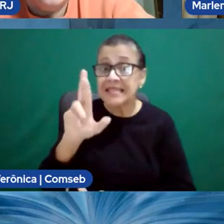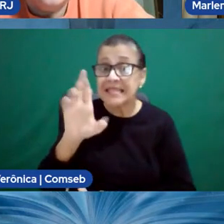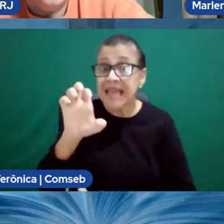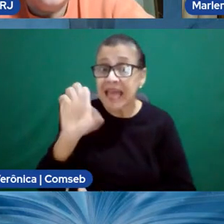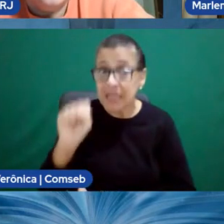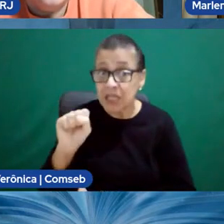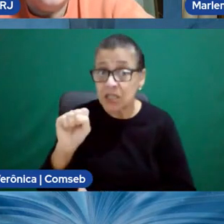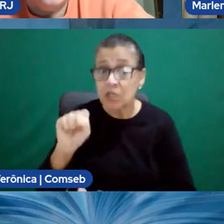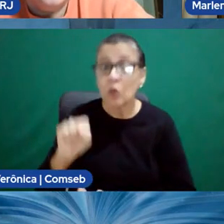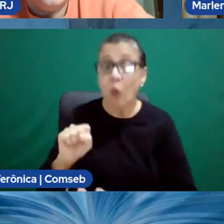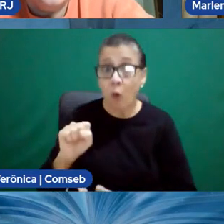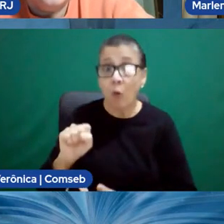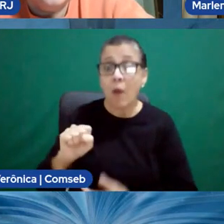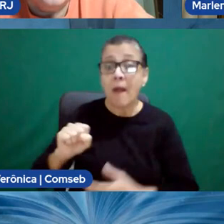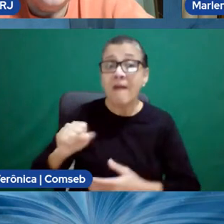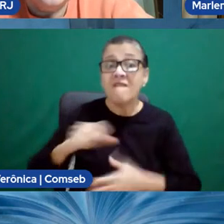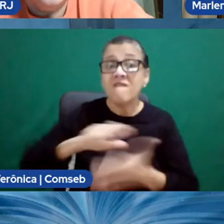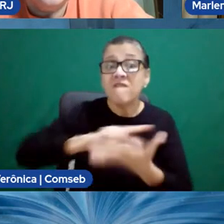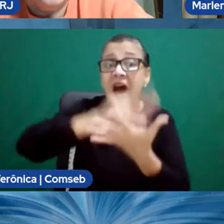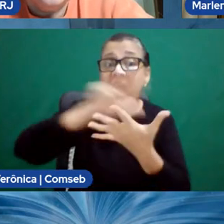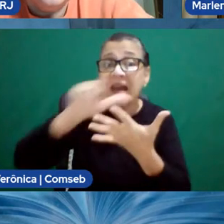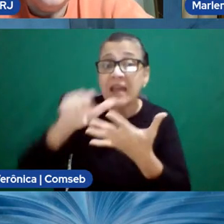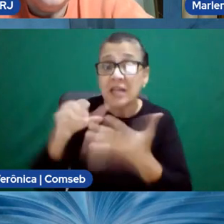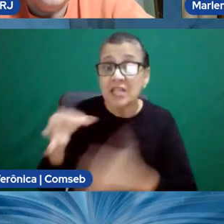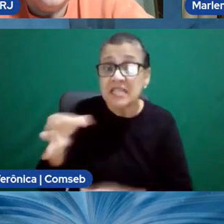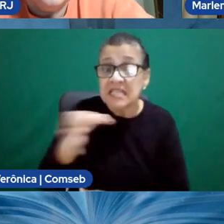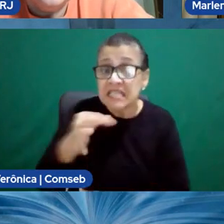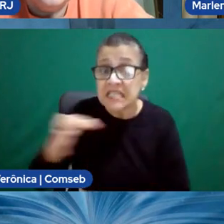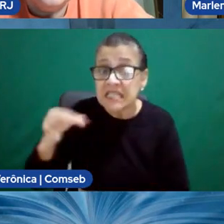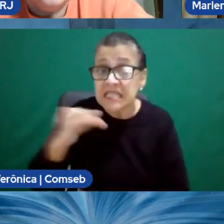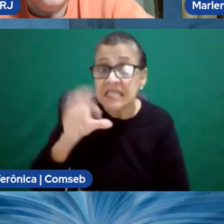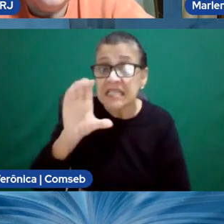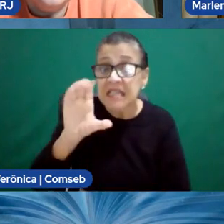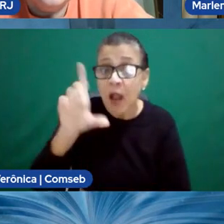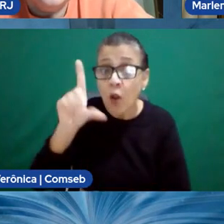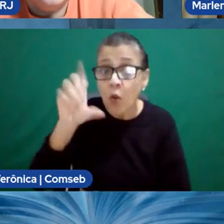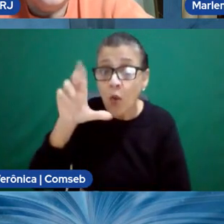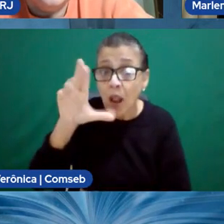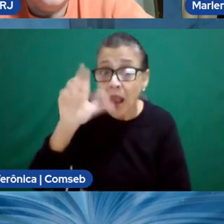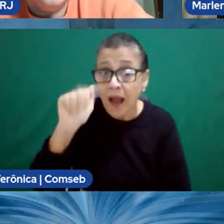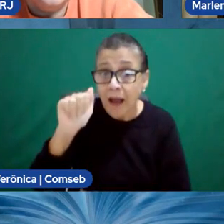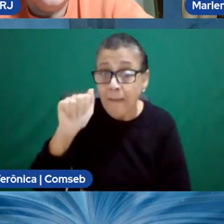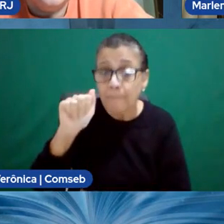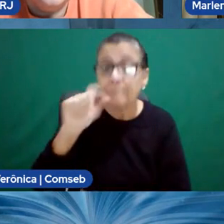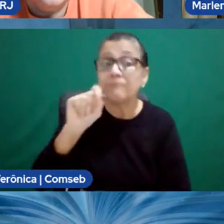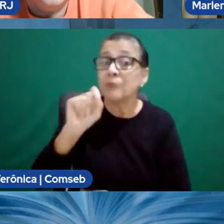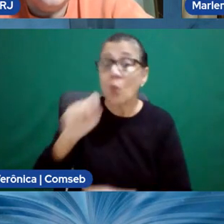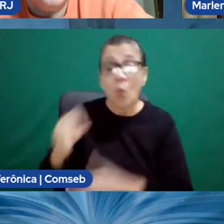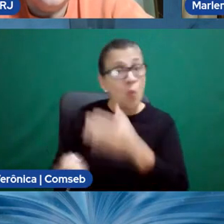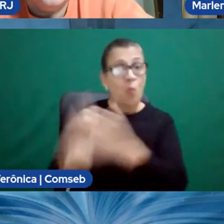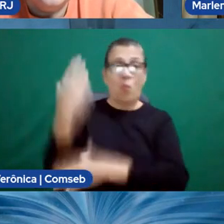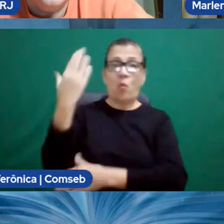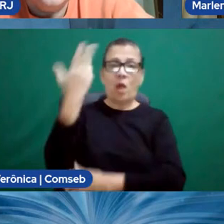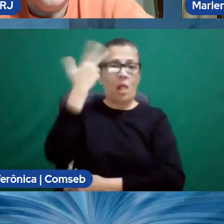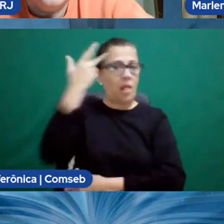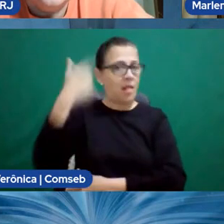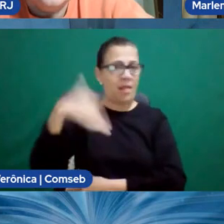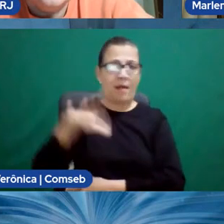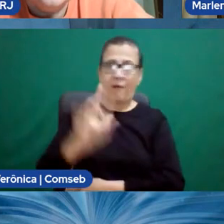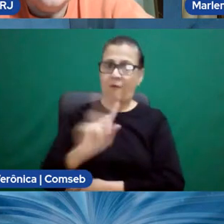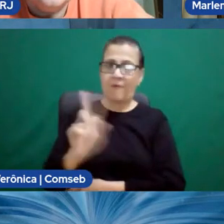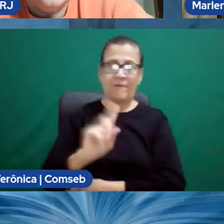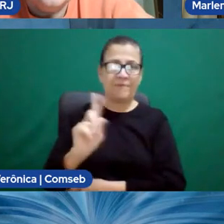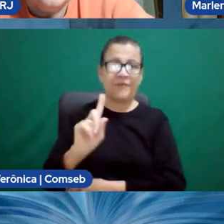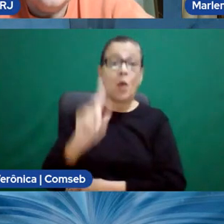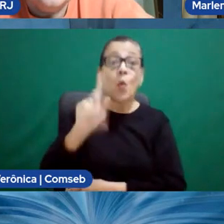pluricelulares mais complexos, jamais nasceriam espontaneamente. O que nasce espontaneamente, aparentemente espontaneamente,